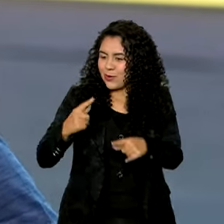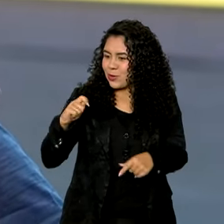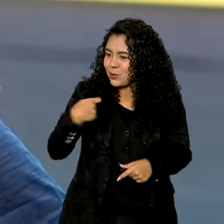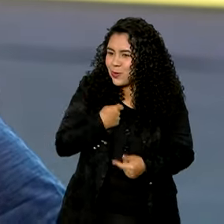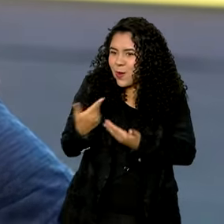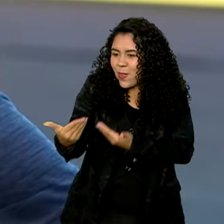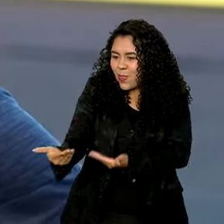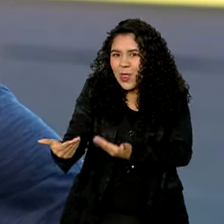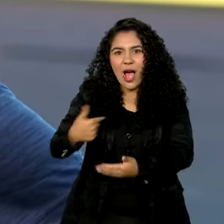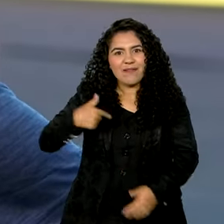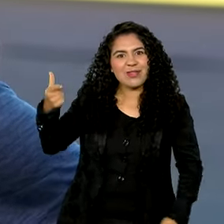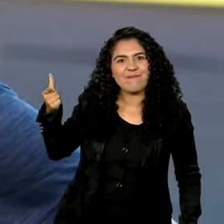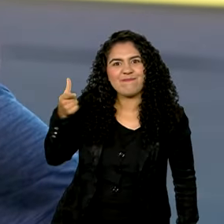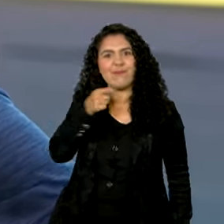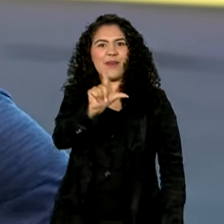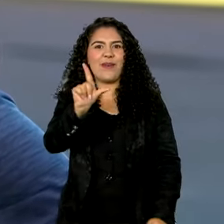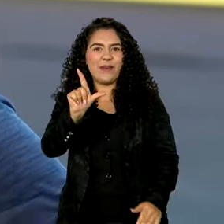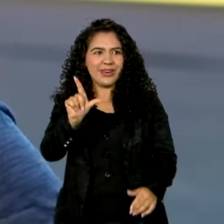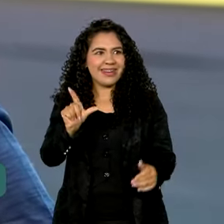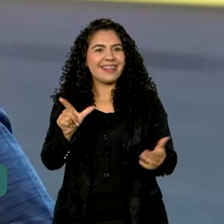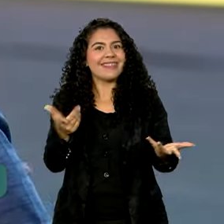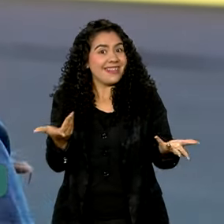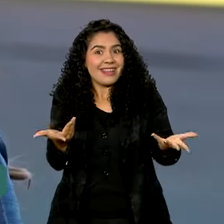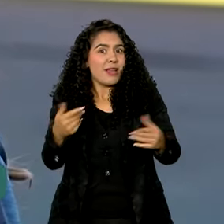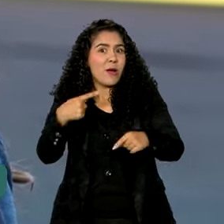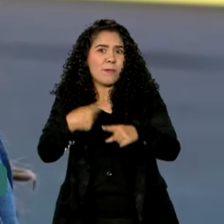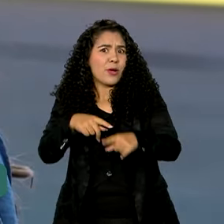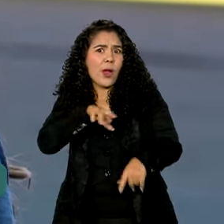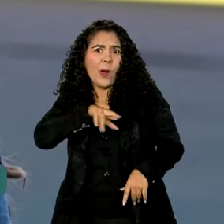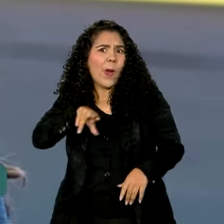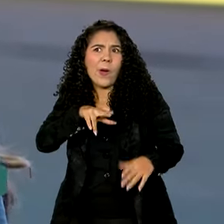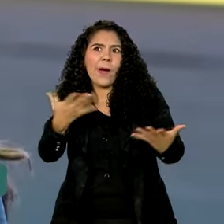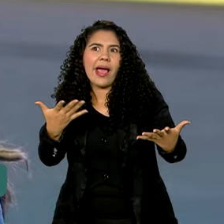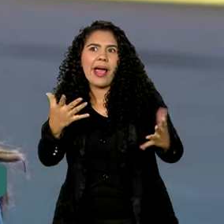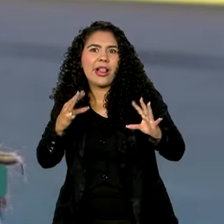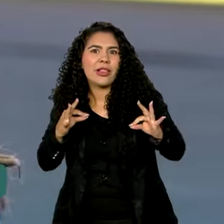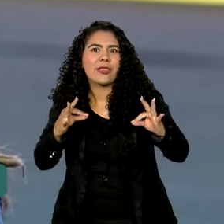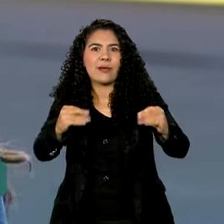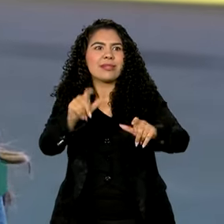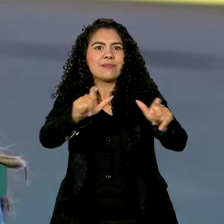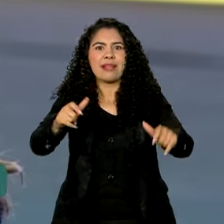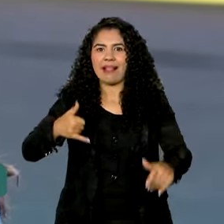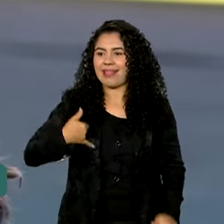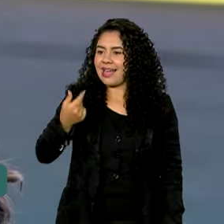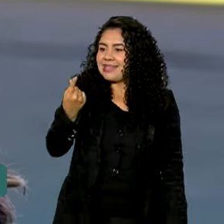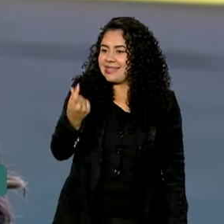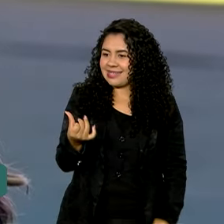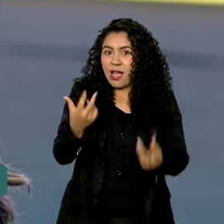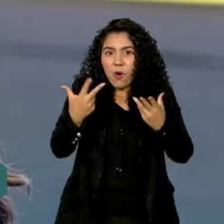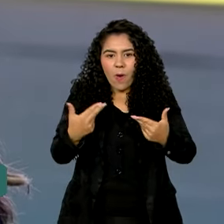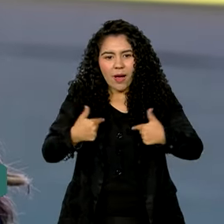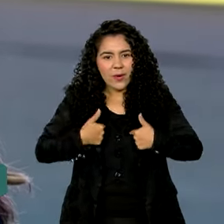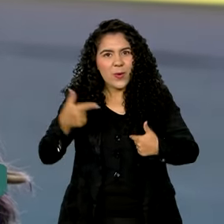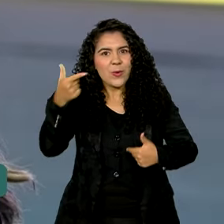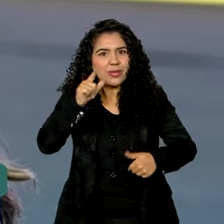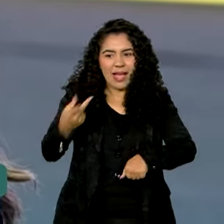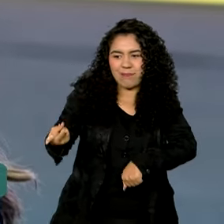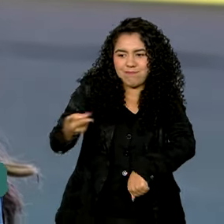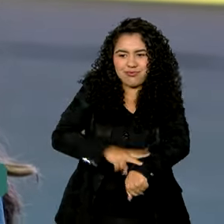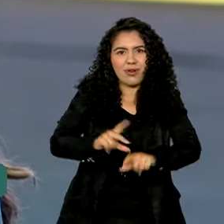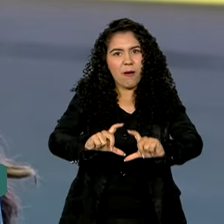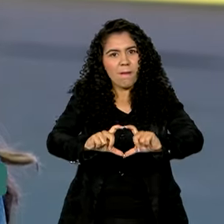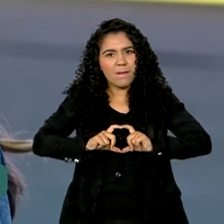conseguir esse feito, né? Porque não é todo mundo que com 16 anos tem duas Olimpíadas. Então, para mim, é